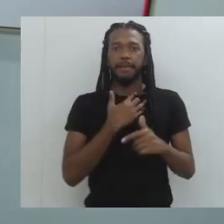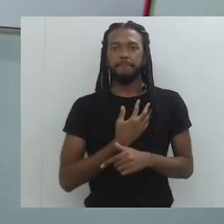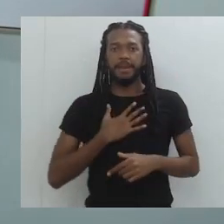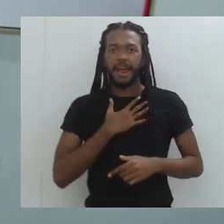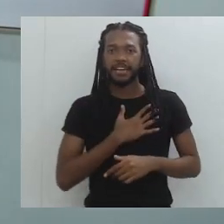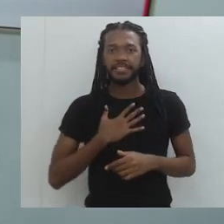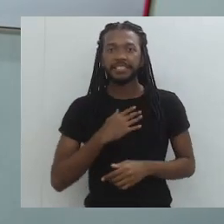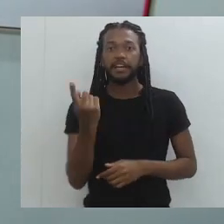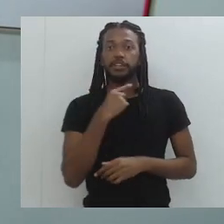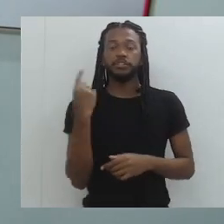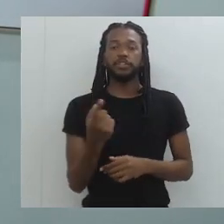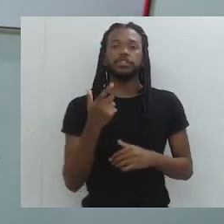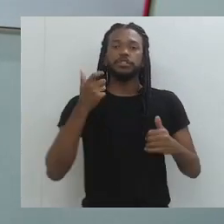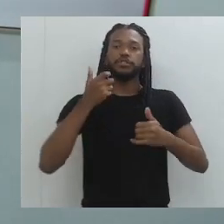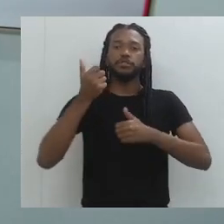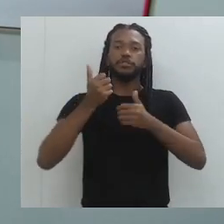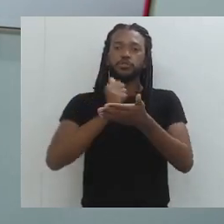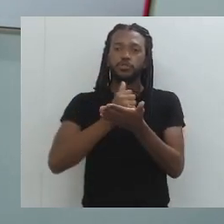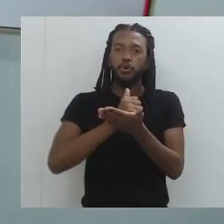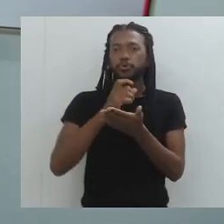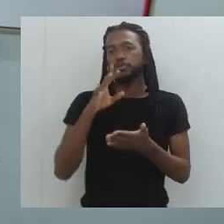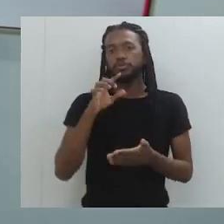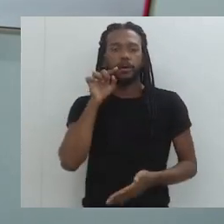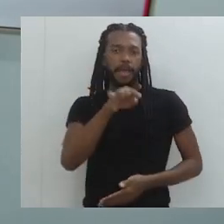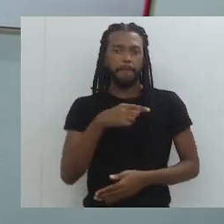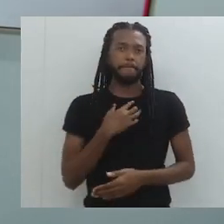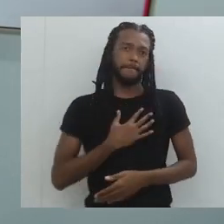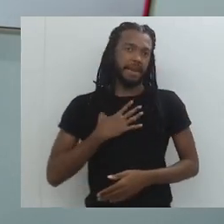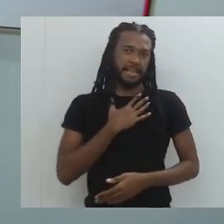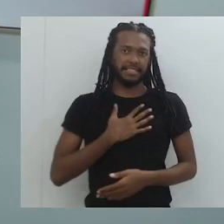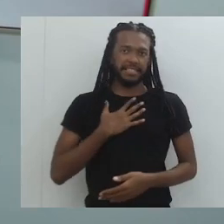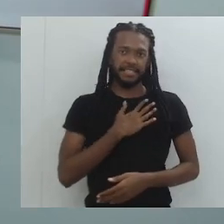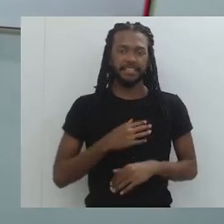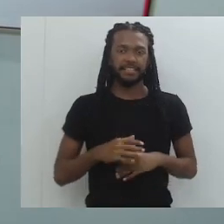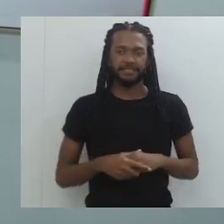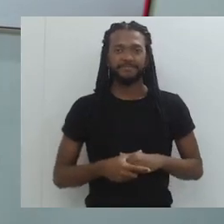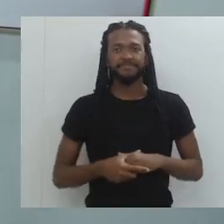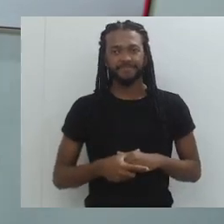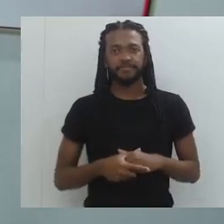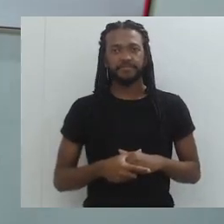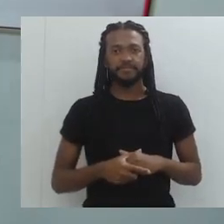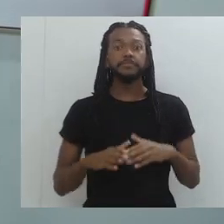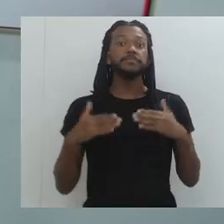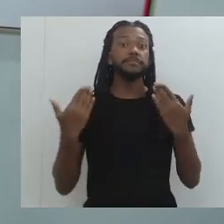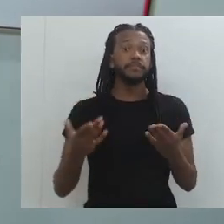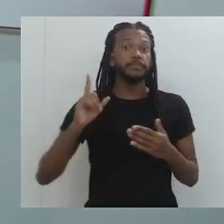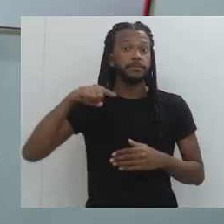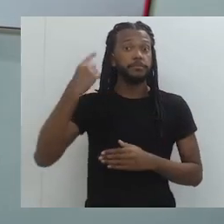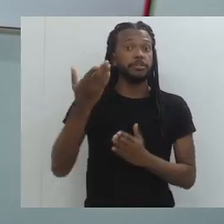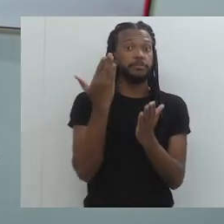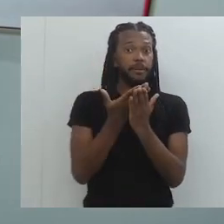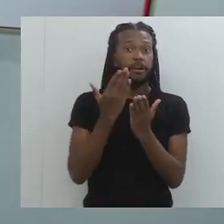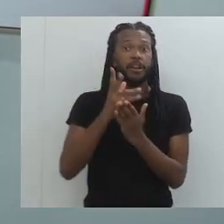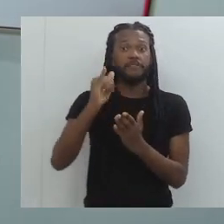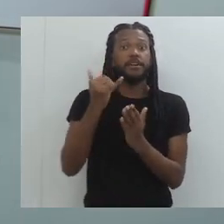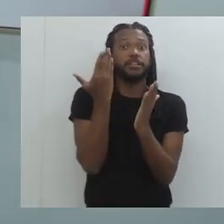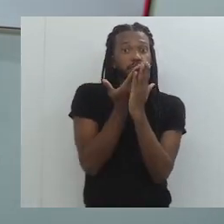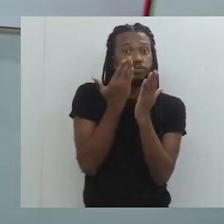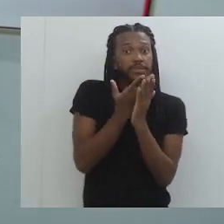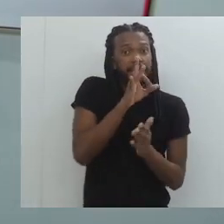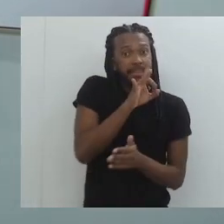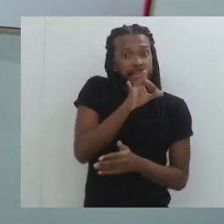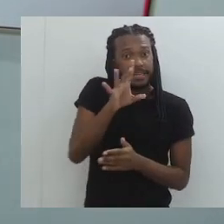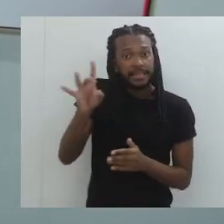joga, gente, seja qual jogo, por prazer. Então, Na próxima aula, a gente vai estudar cada